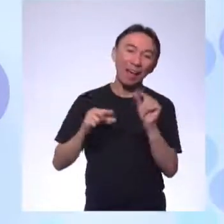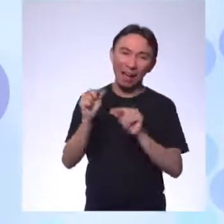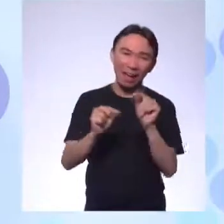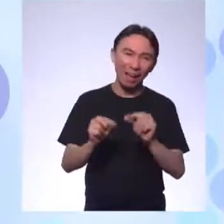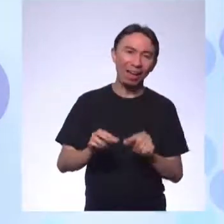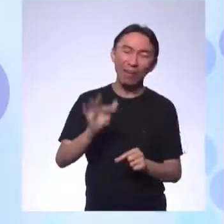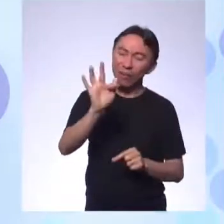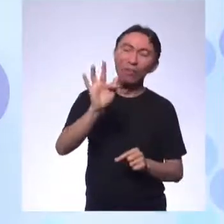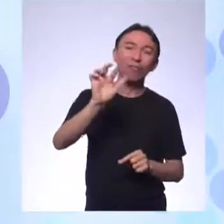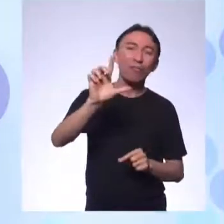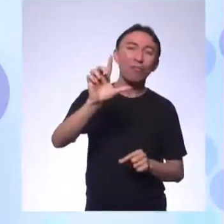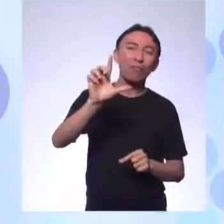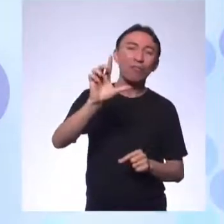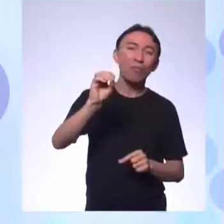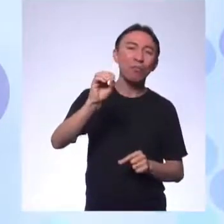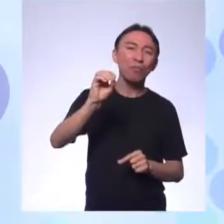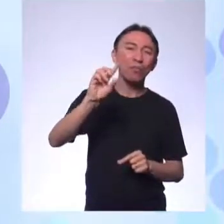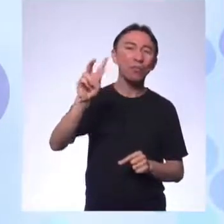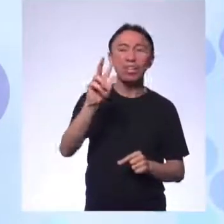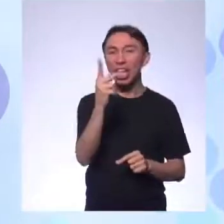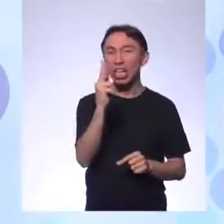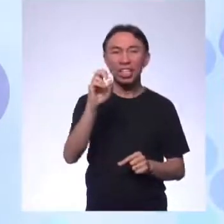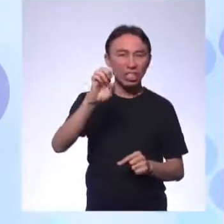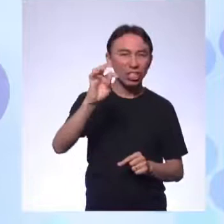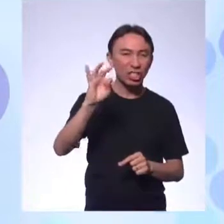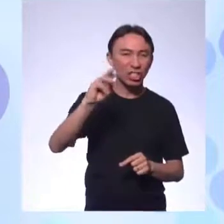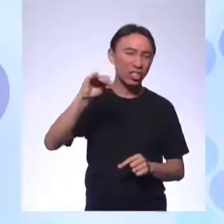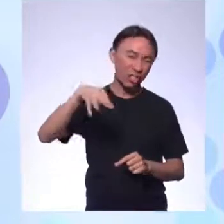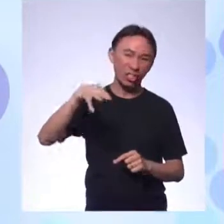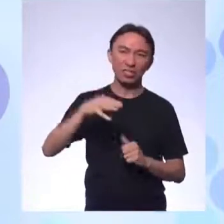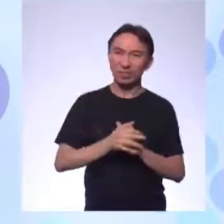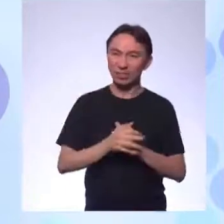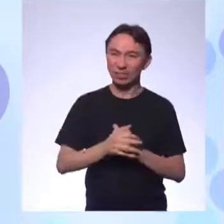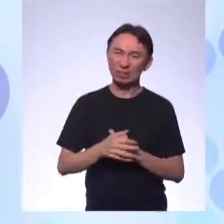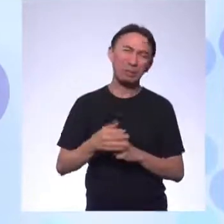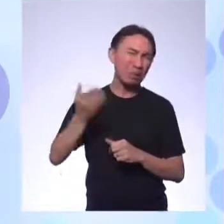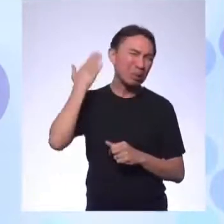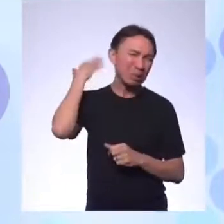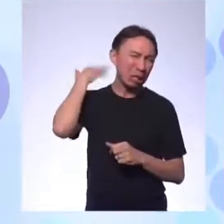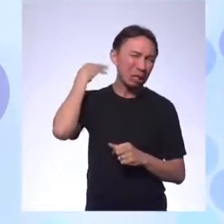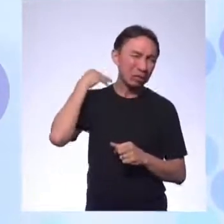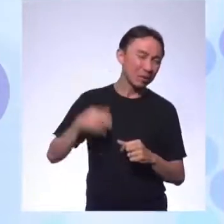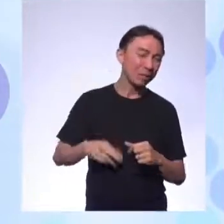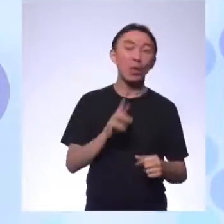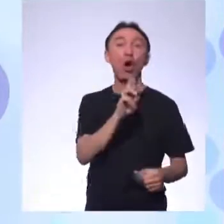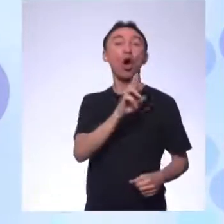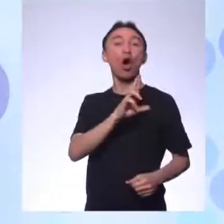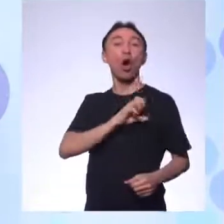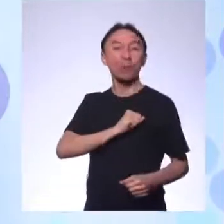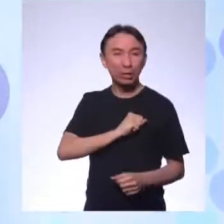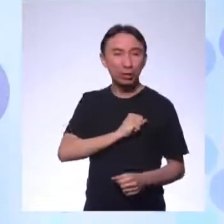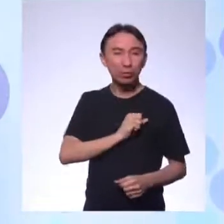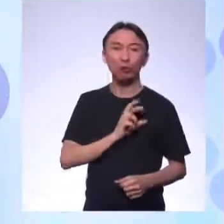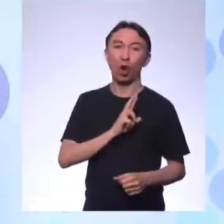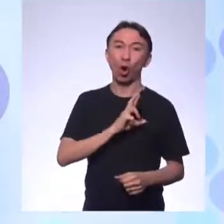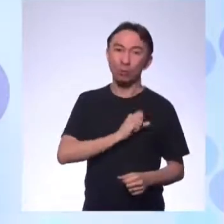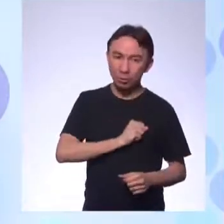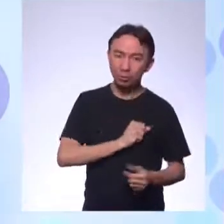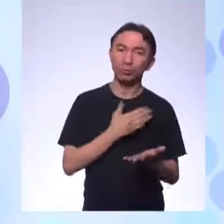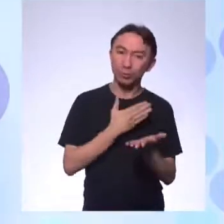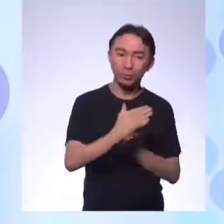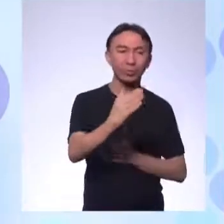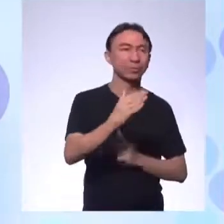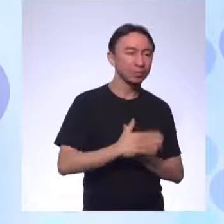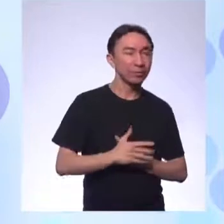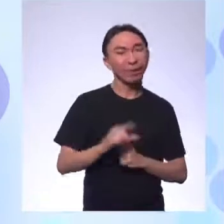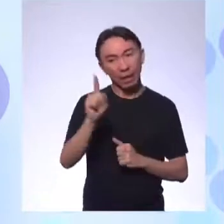folhetinesco. O que é o folhetinesco? É o folhetim. O folhetim surgiu lá no século XIX, lá no romantismo. O que acontece? É uma história que tem que